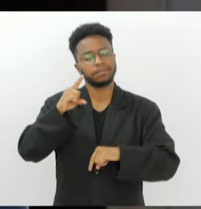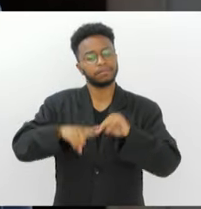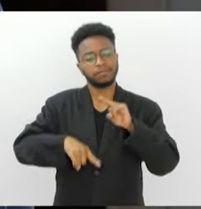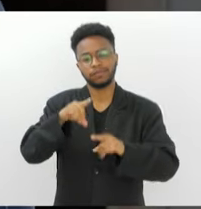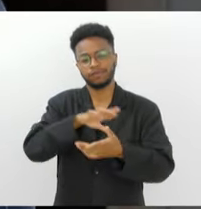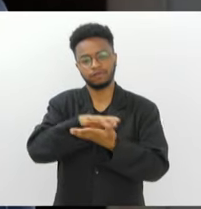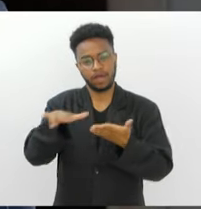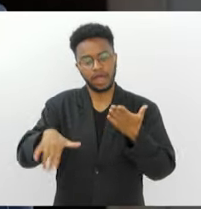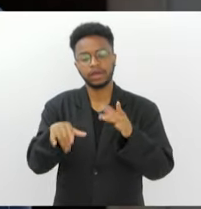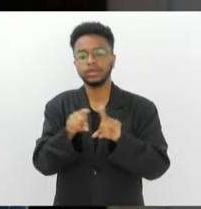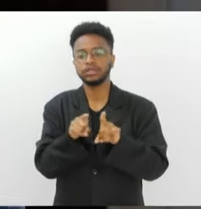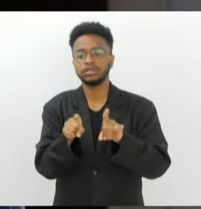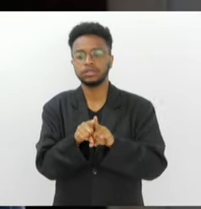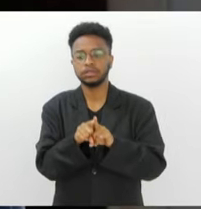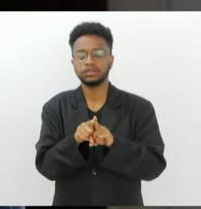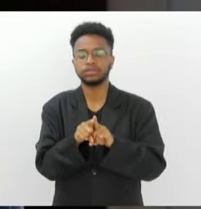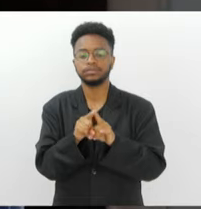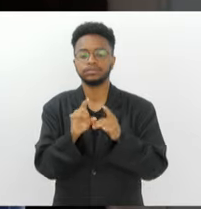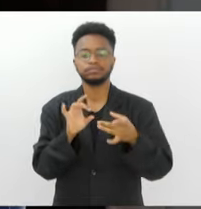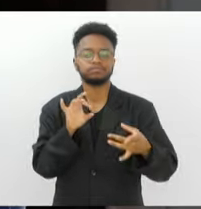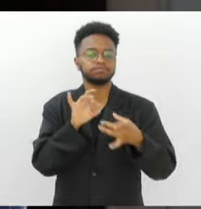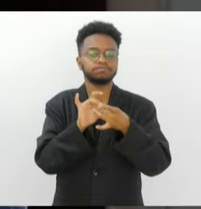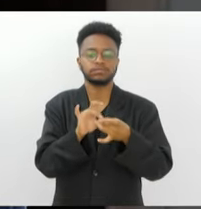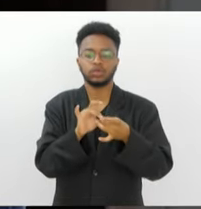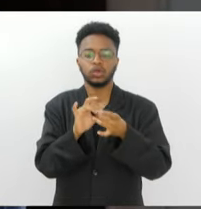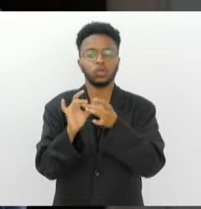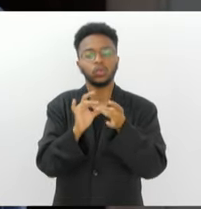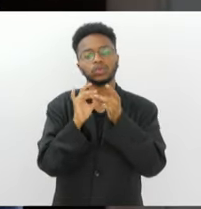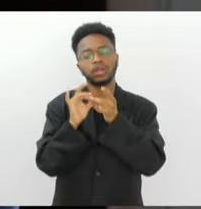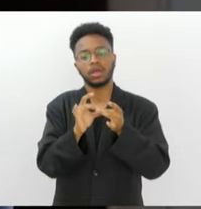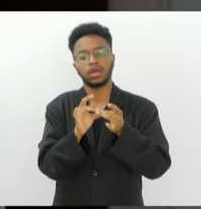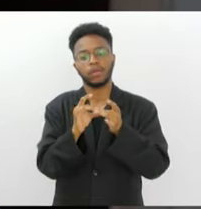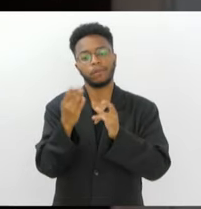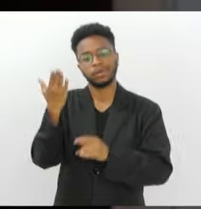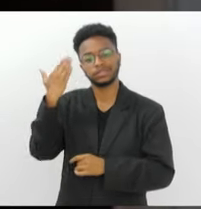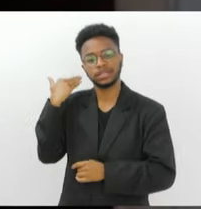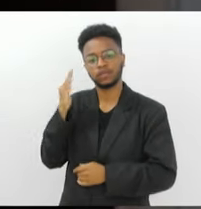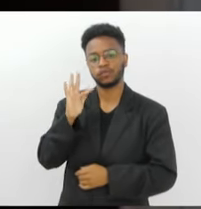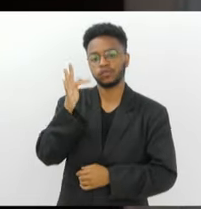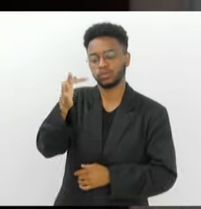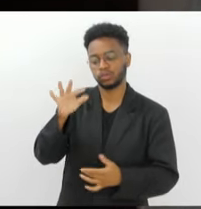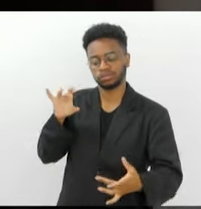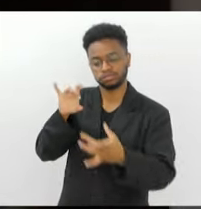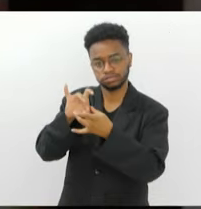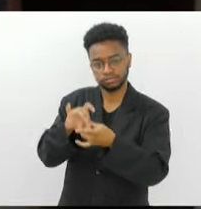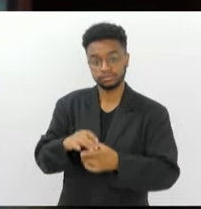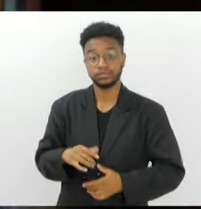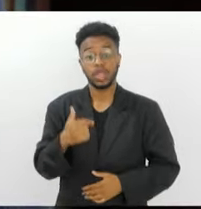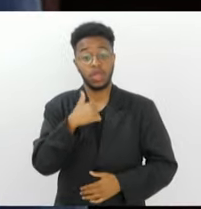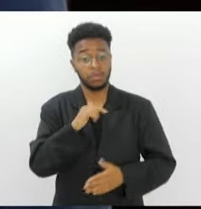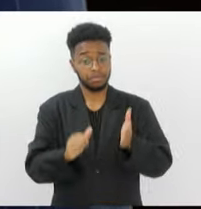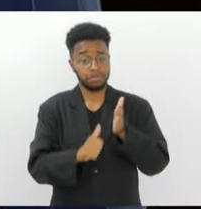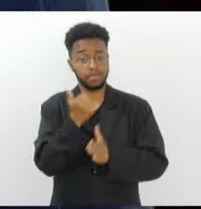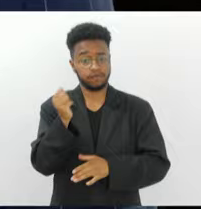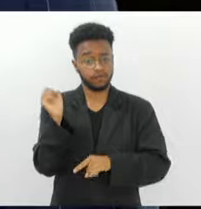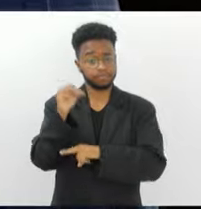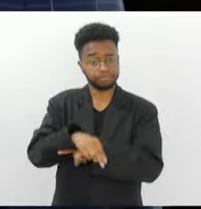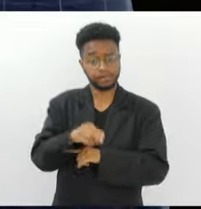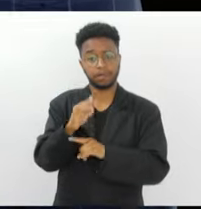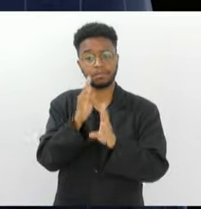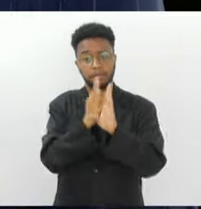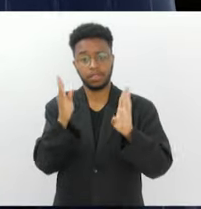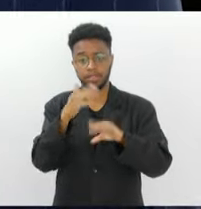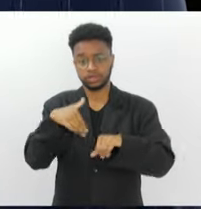que se coloca como linha de união, traço de união entre passado e futuro. E Vicente, é a minha primeira vez aqui na Biblioteca Nacional, eu